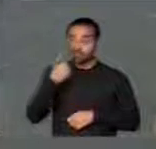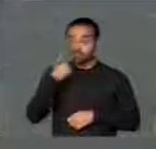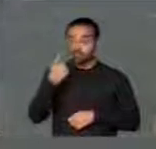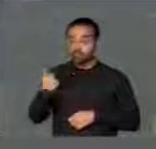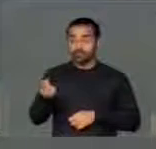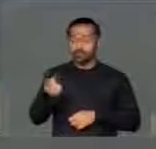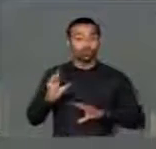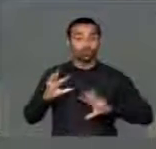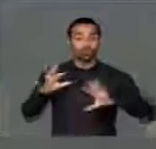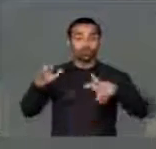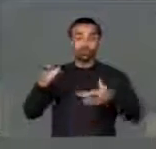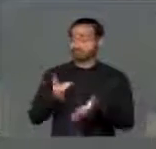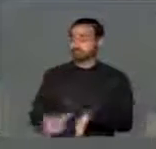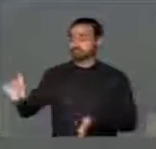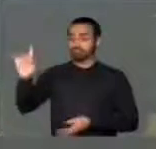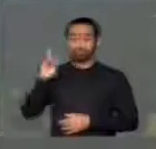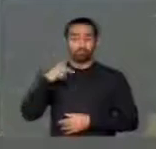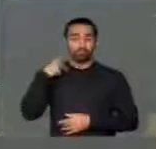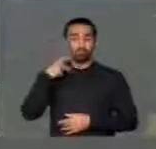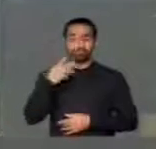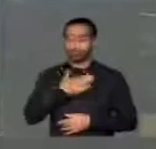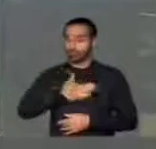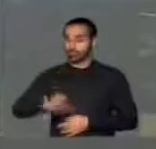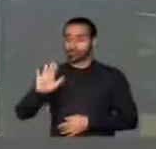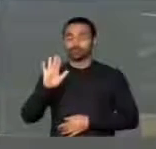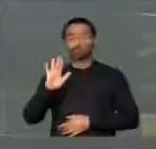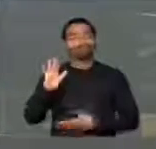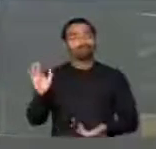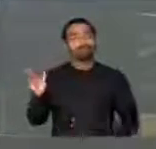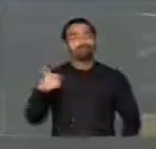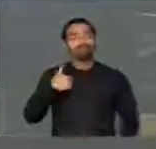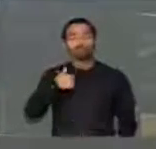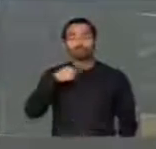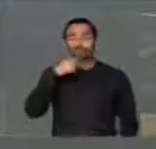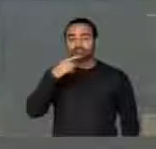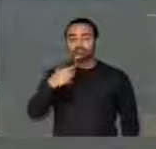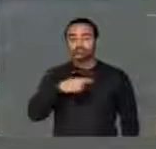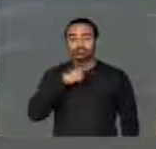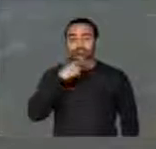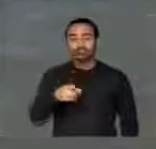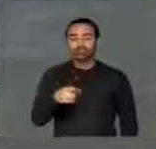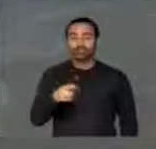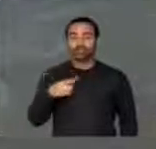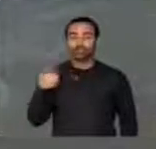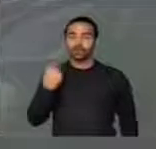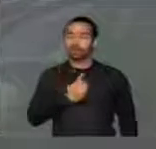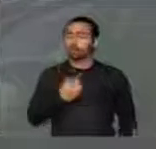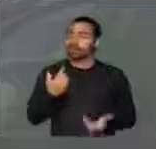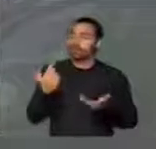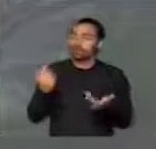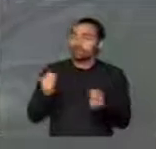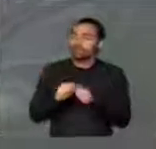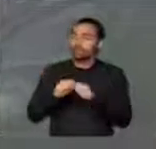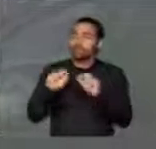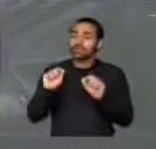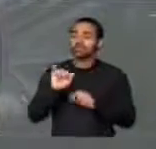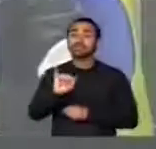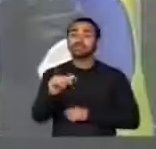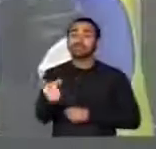à política. E eu perguntava, e o que é que nós vamos fazer fora da